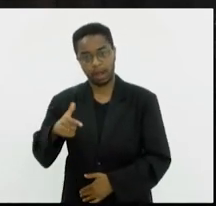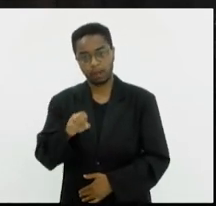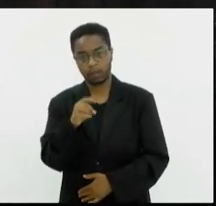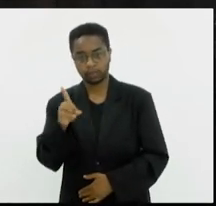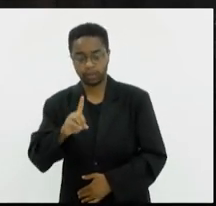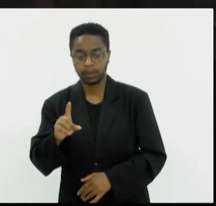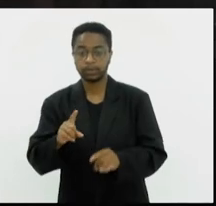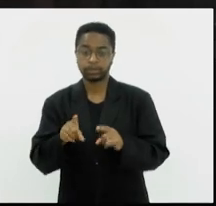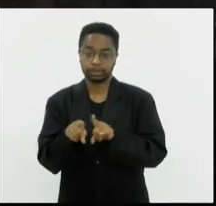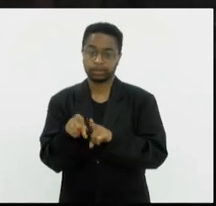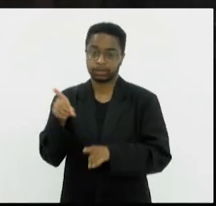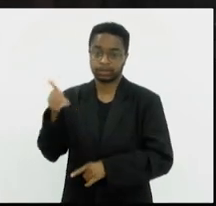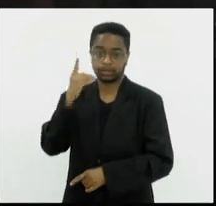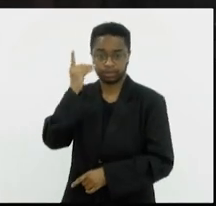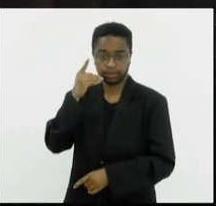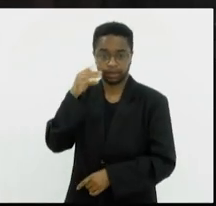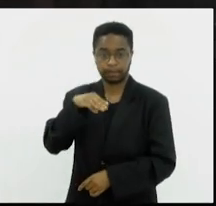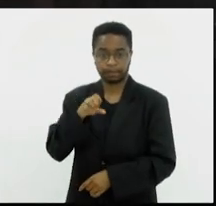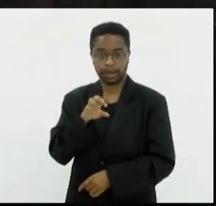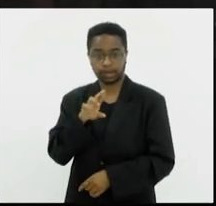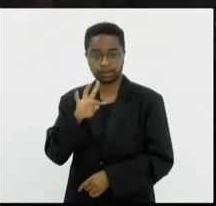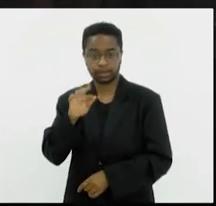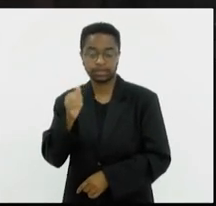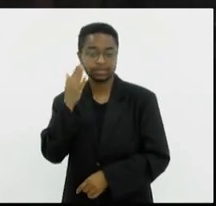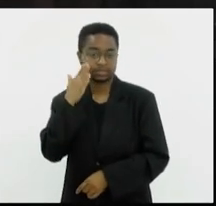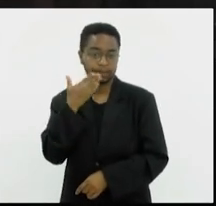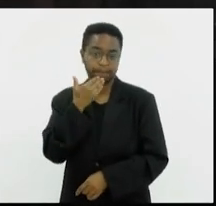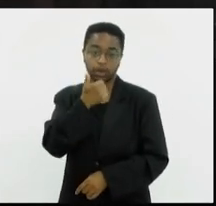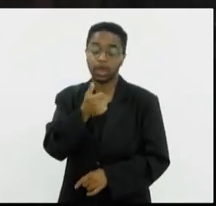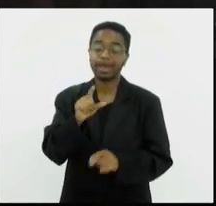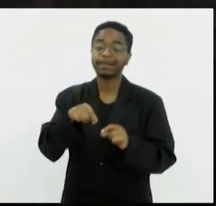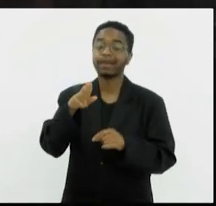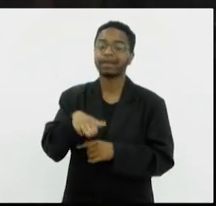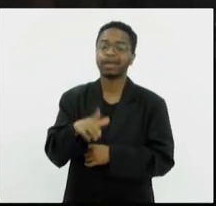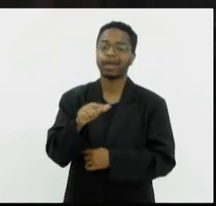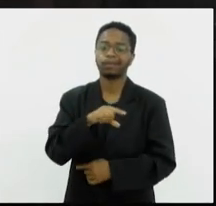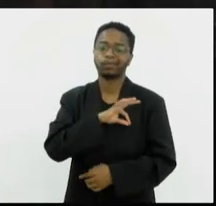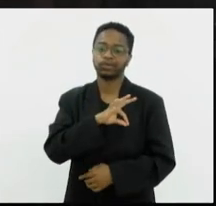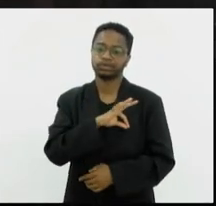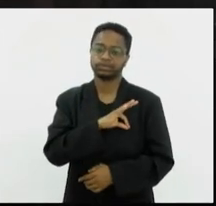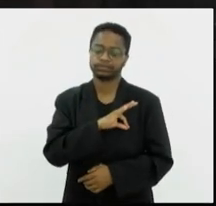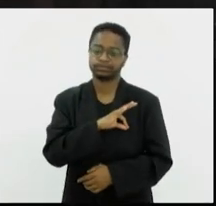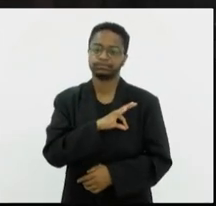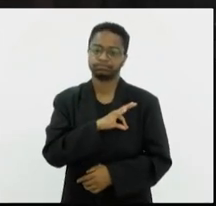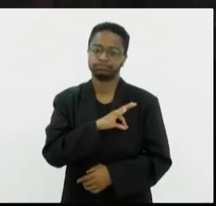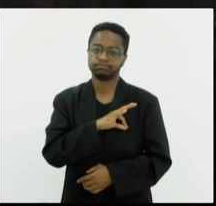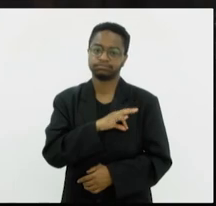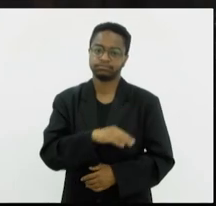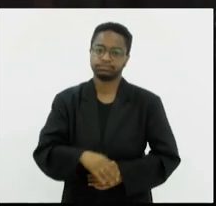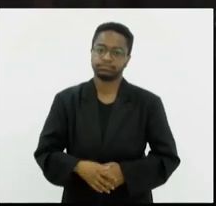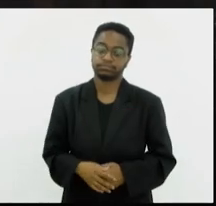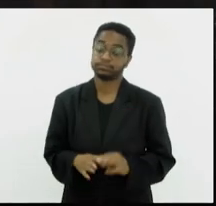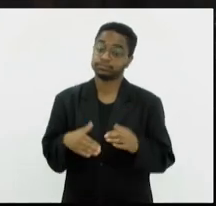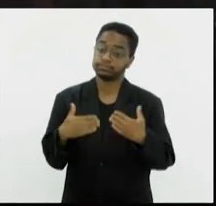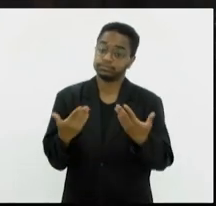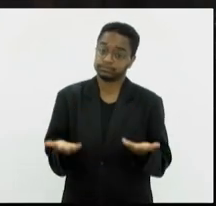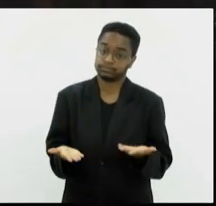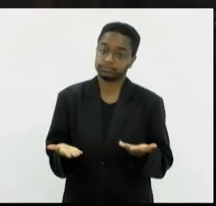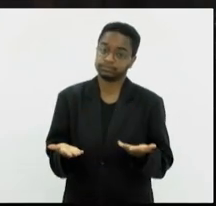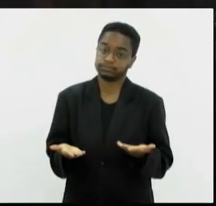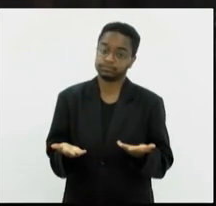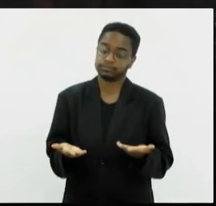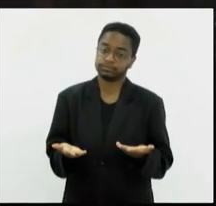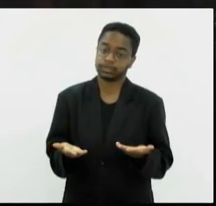sabe melhor que todos nós sobre isso é a autoridade policial então depreende-se